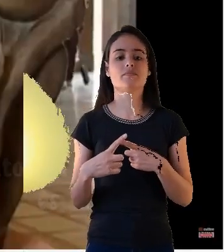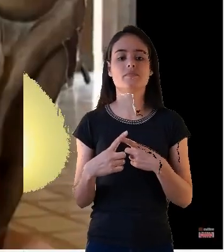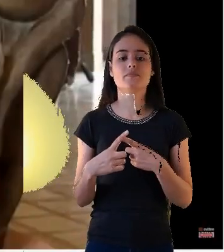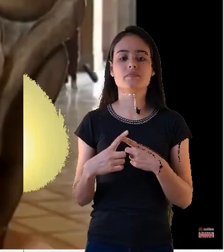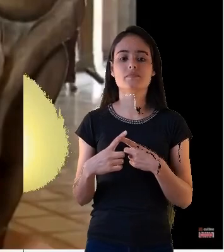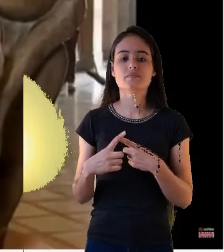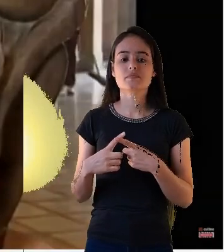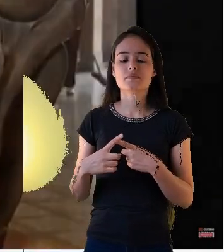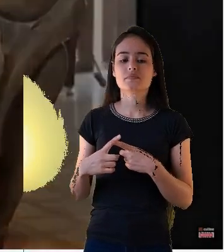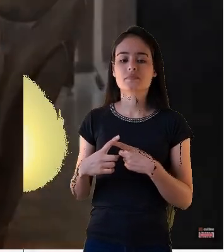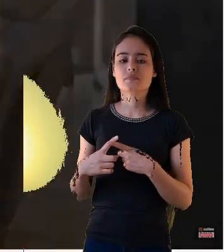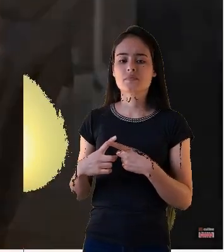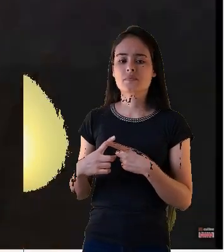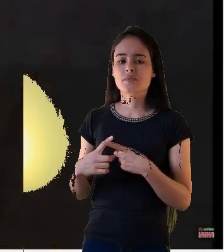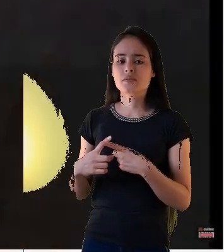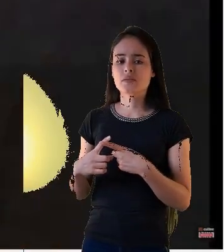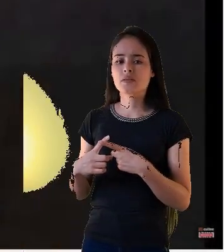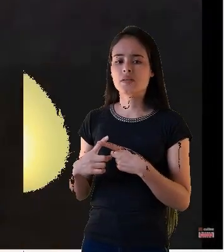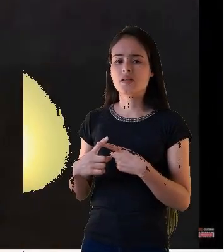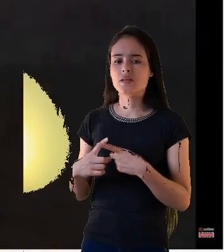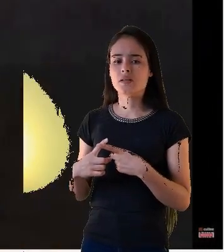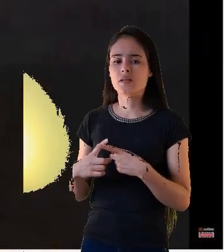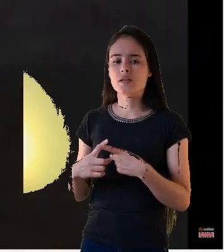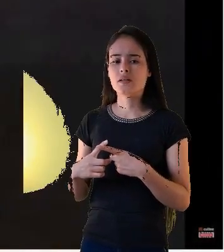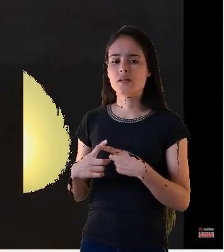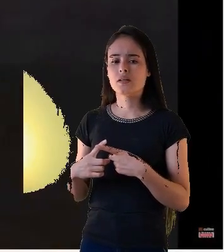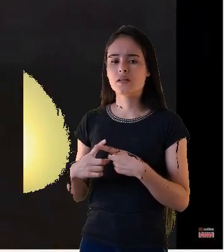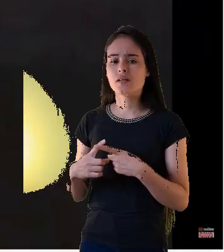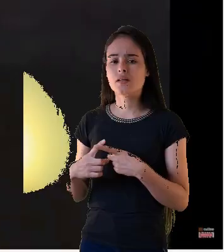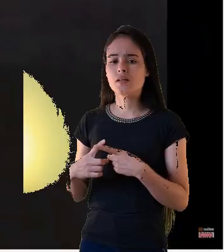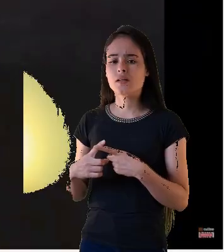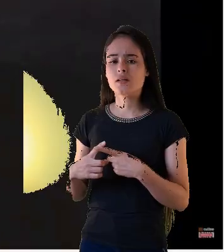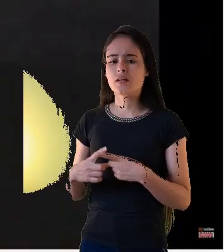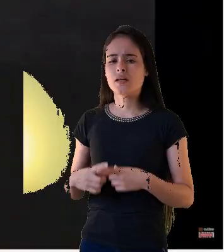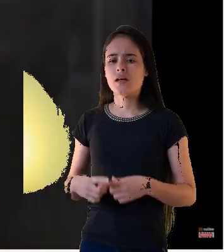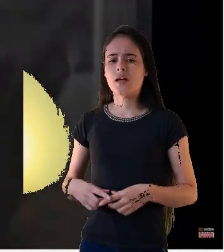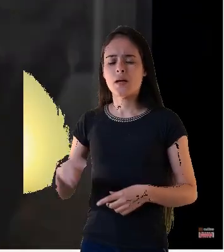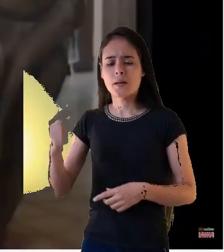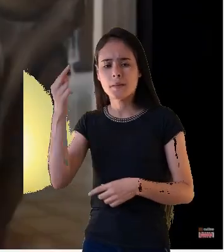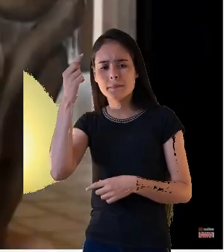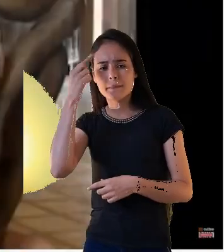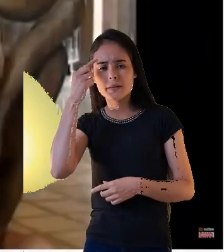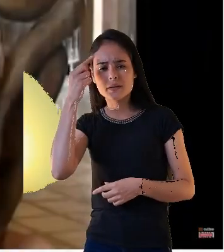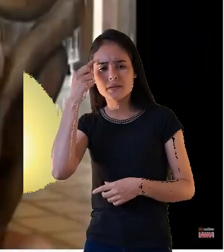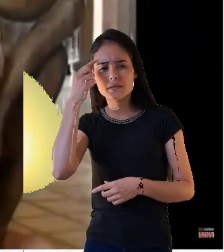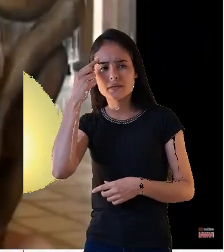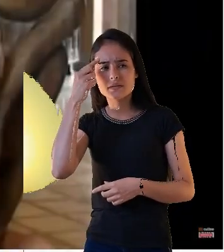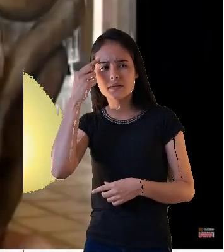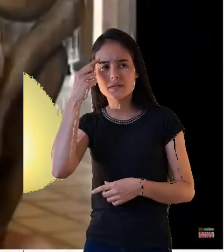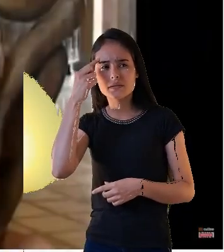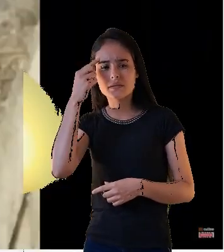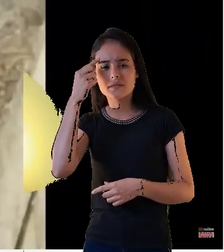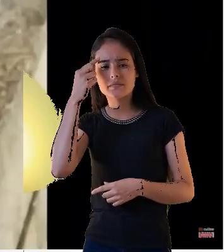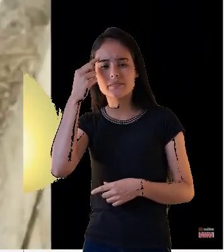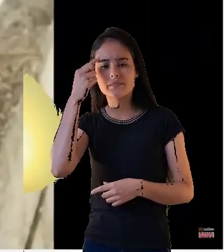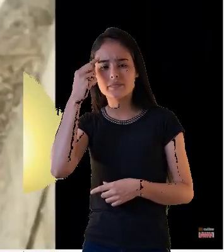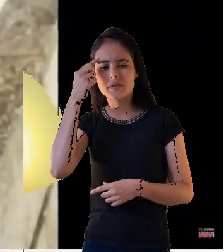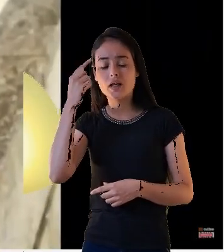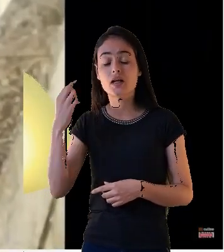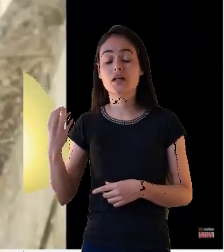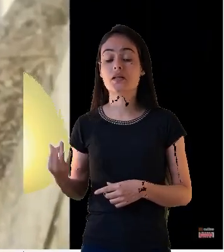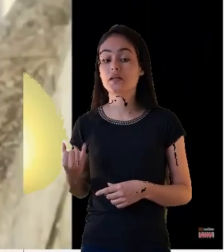me apresentou a cabeça de animal do Aguinaldo dos Santos, um ilustre baiano já falecido.